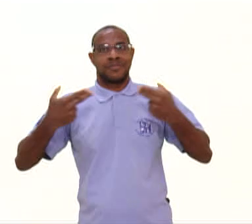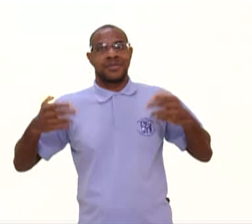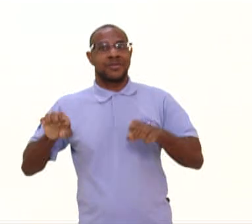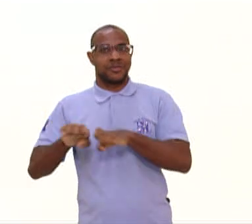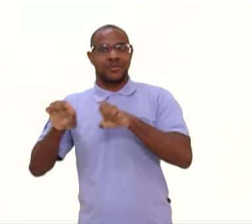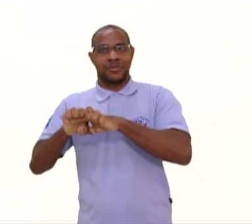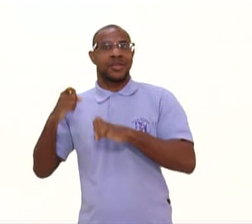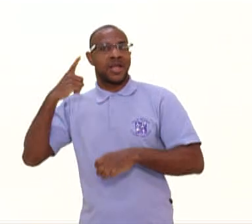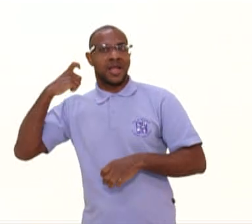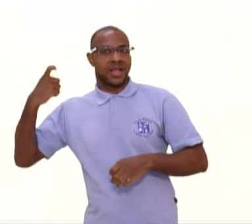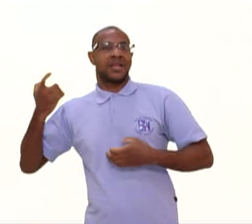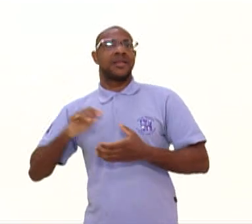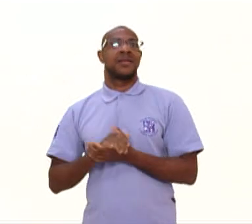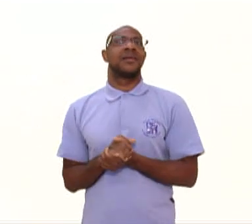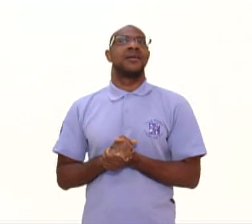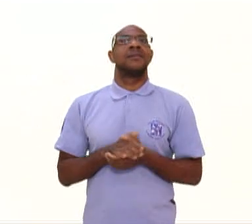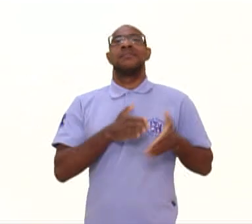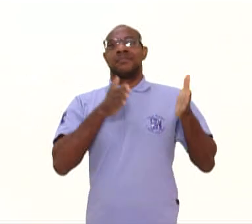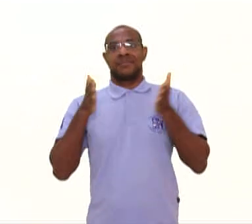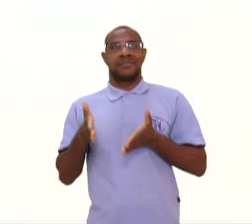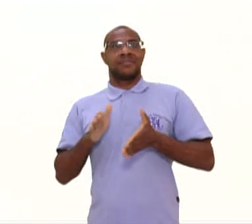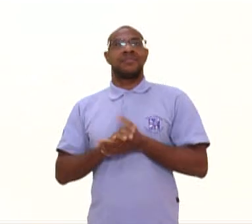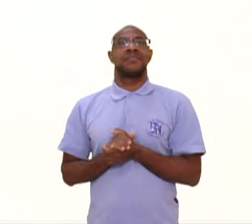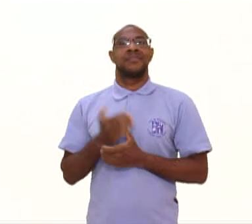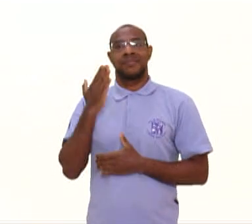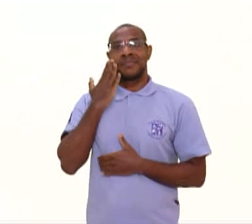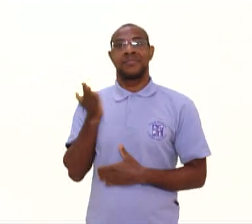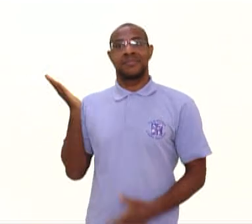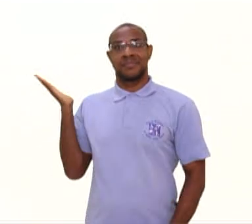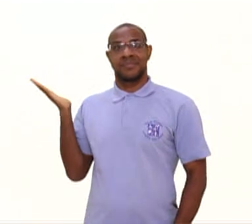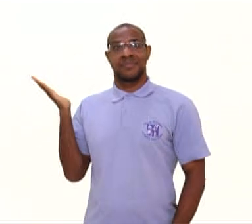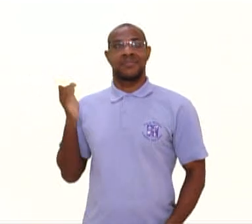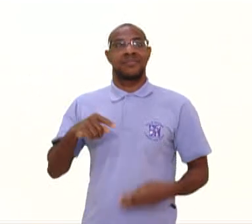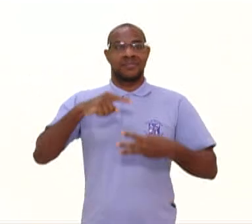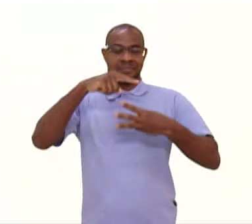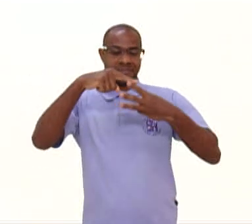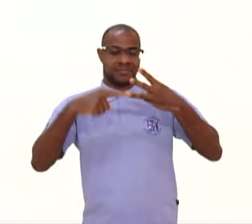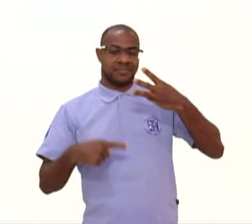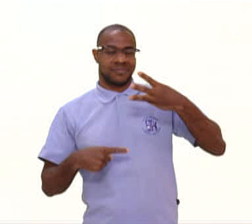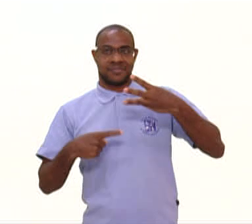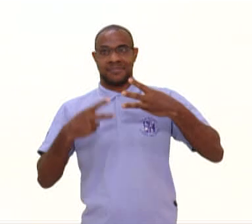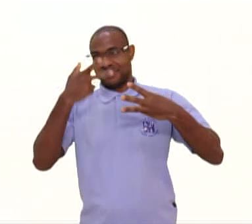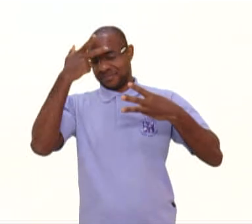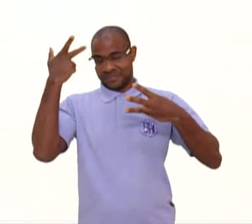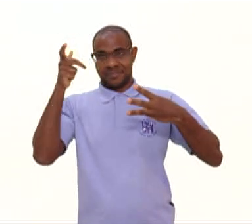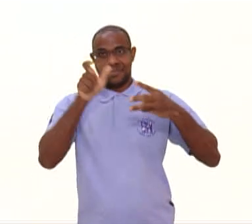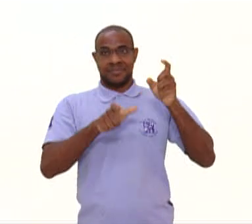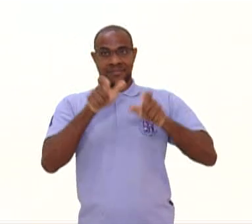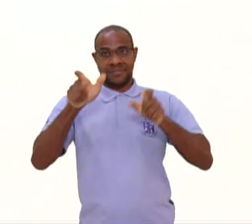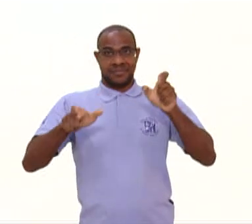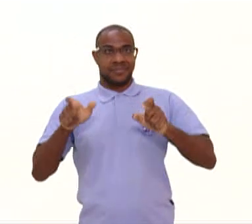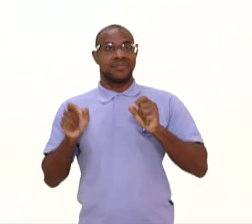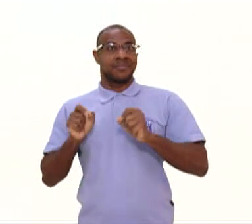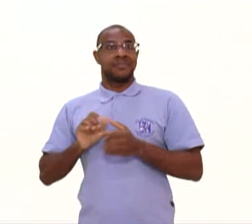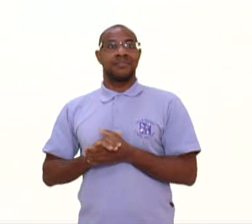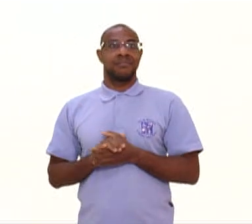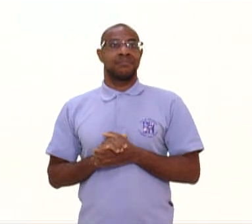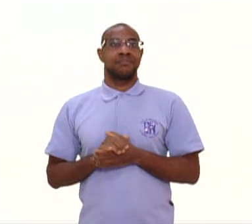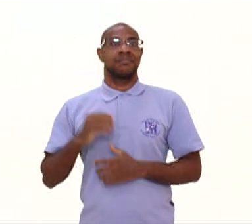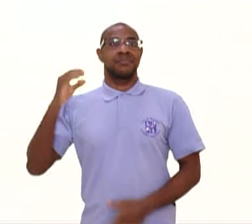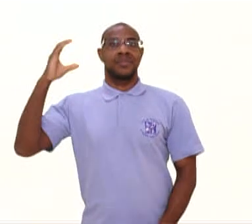vamos lá. Avançando mais um pouco, trabalhando com 3 pessoas aqui, que eu vou trabalhar rapidamente. Então ali, Isaac